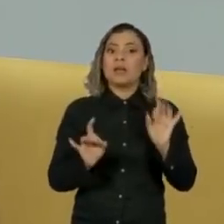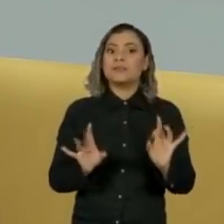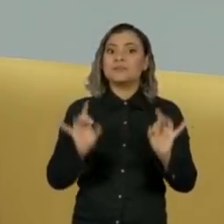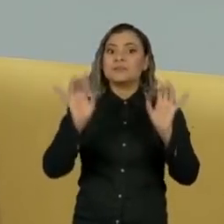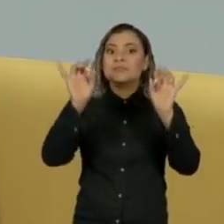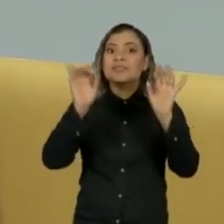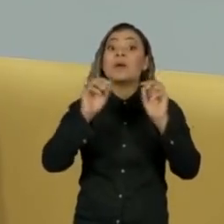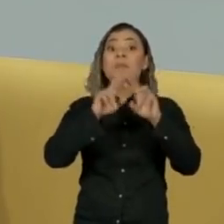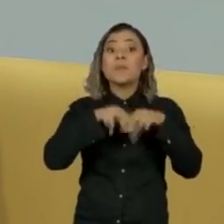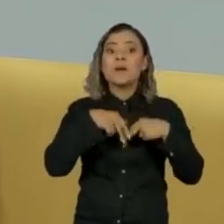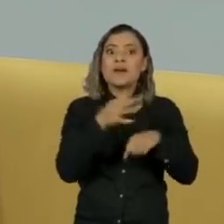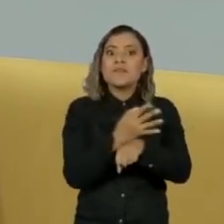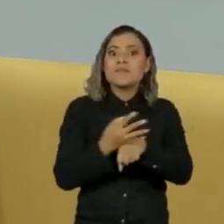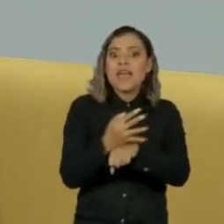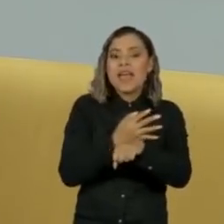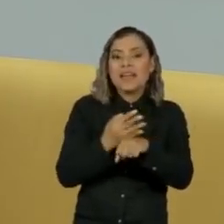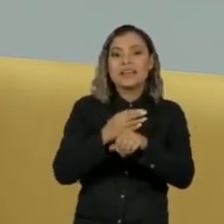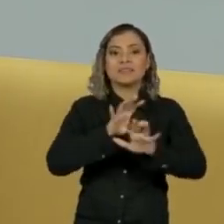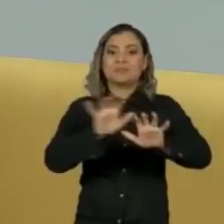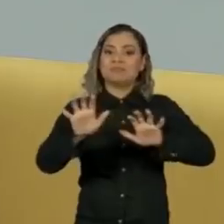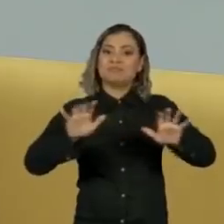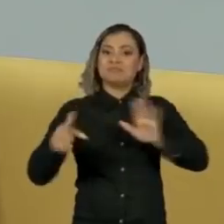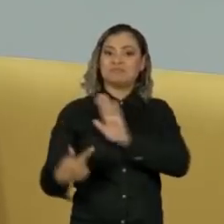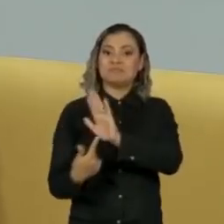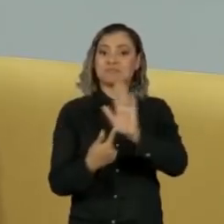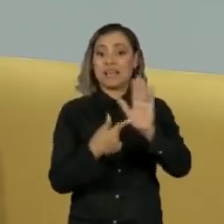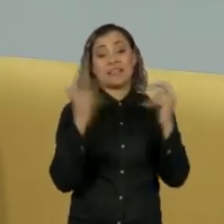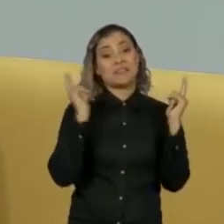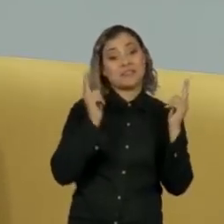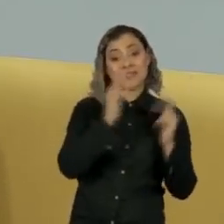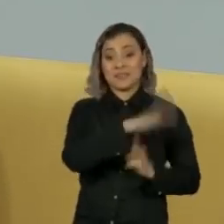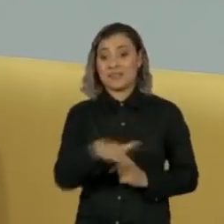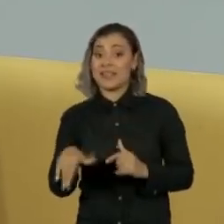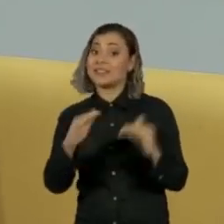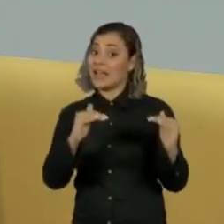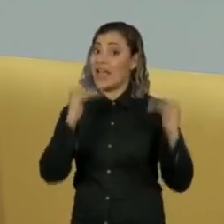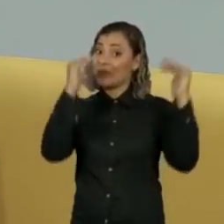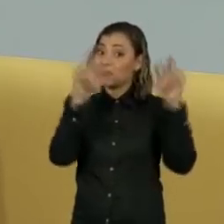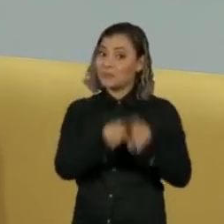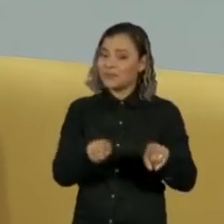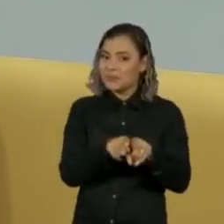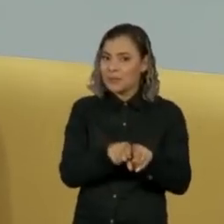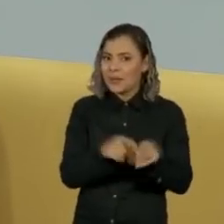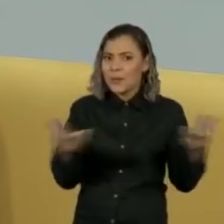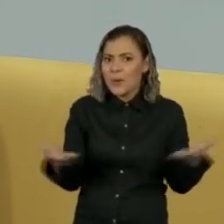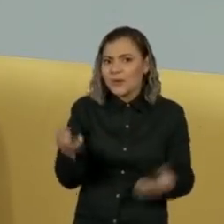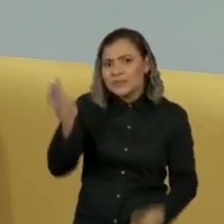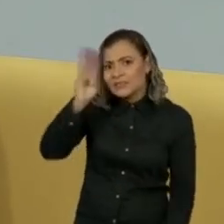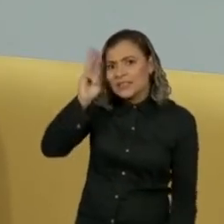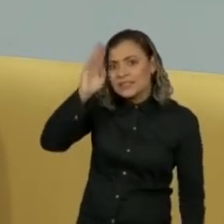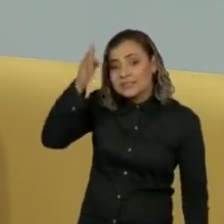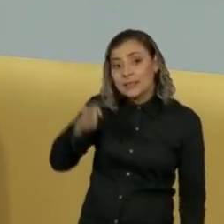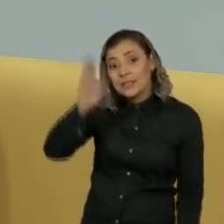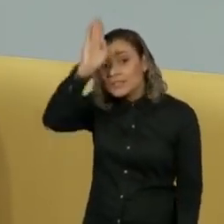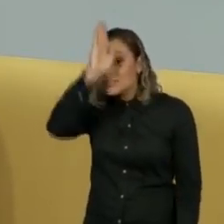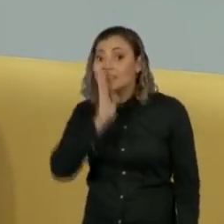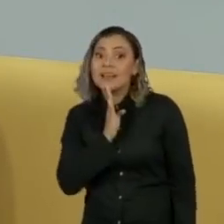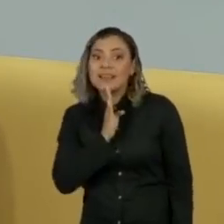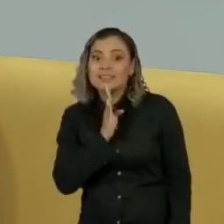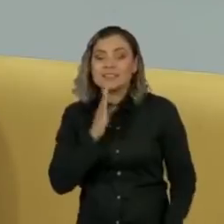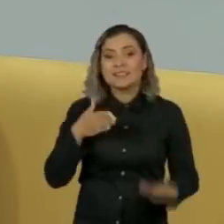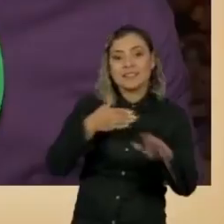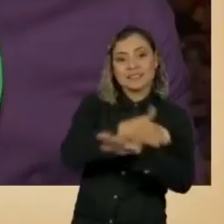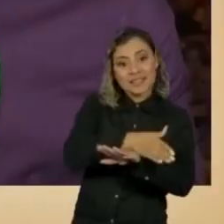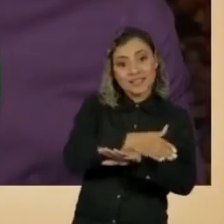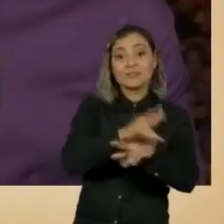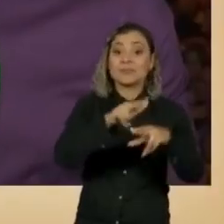por conta das férias, com diversão para crianças e também para os adultos. E hoje, como é terça-feira, a entrada é gratuita.